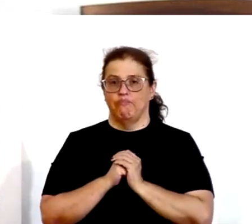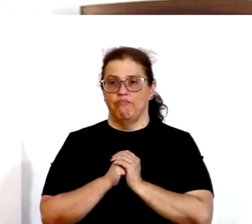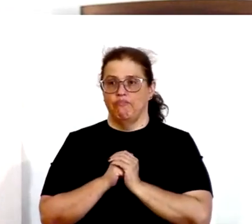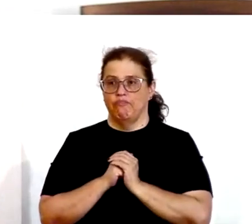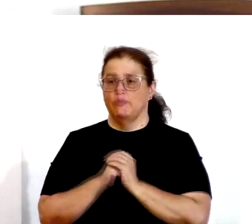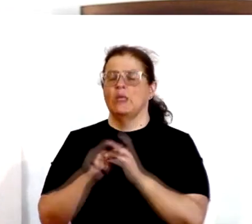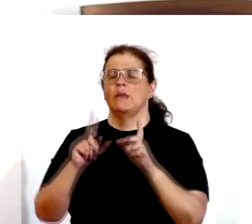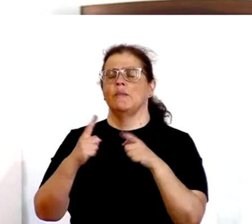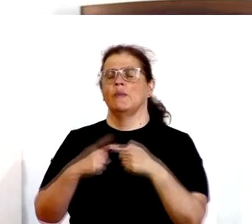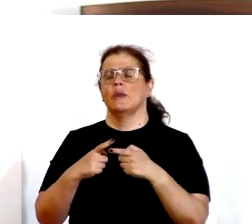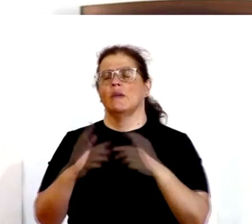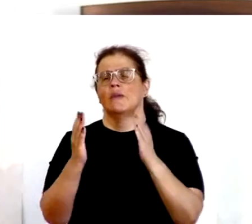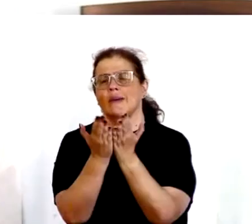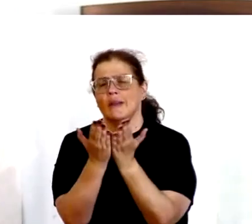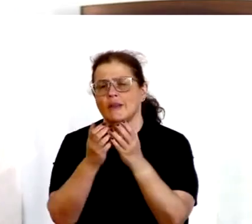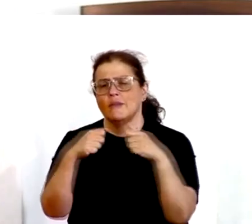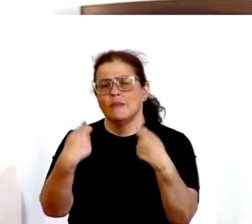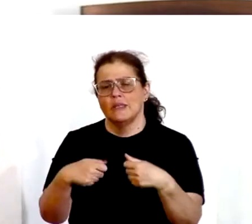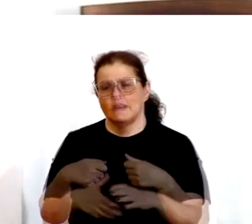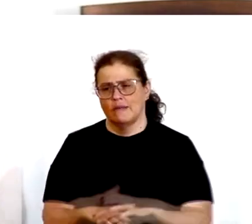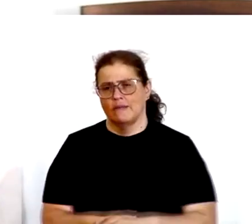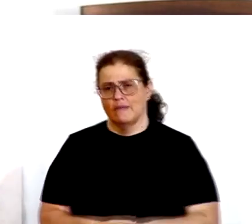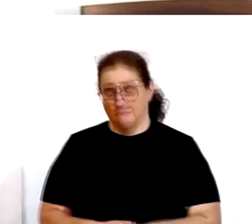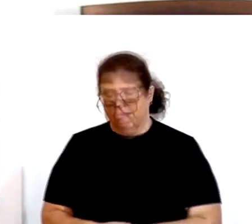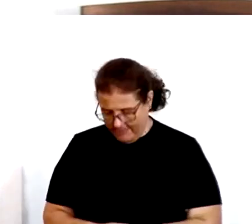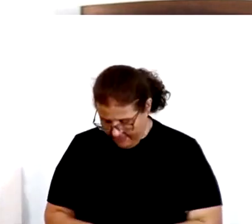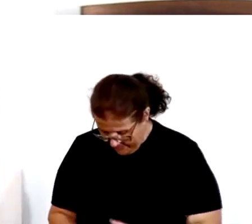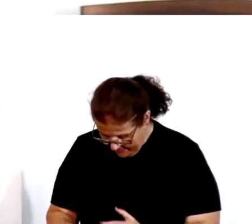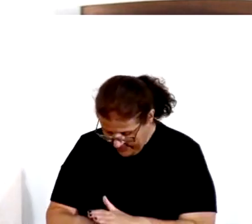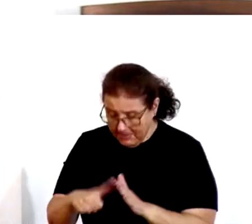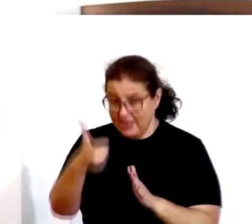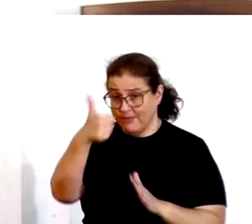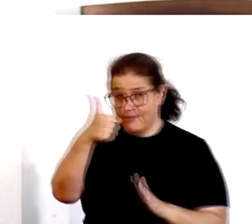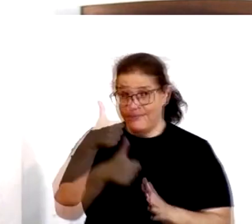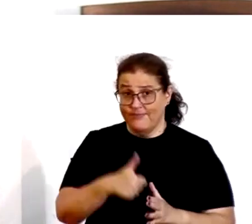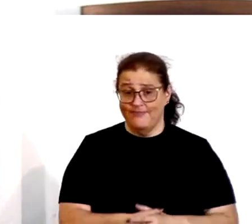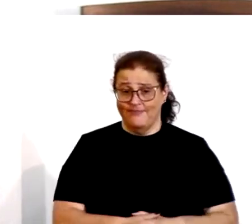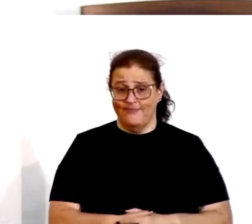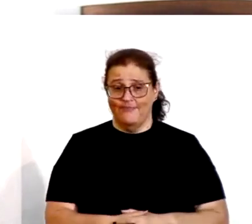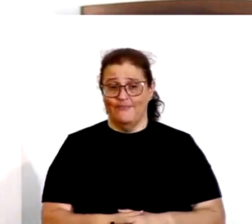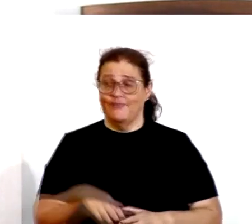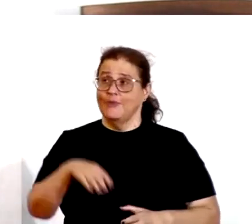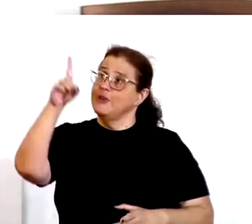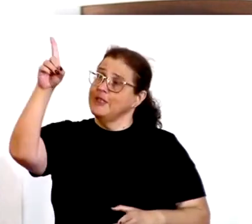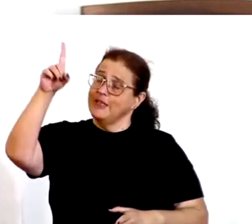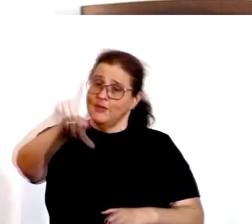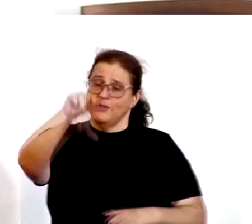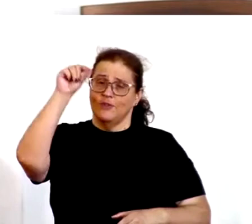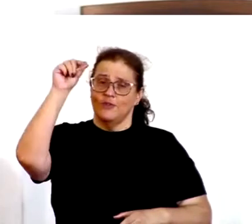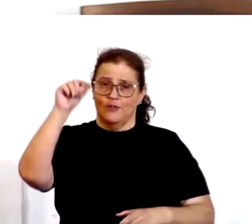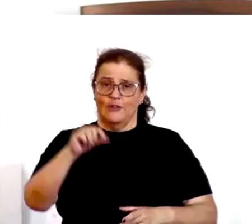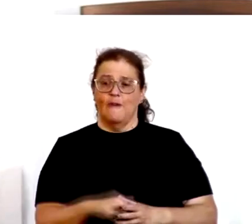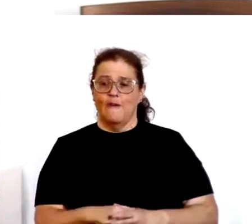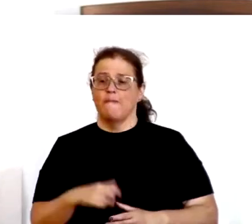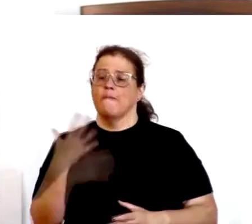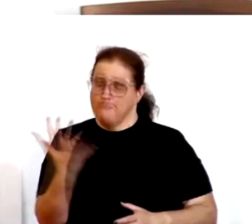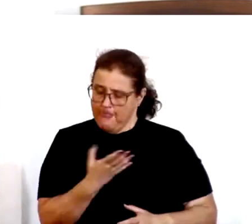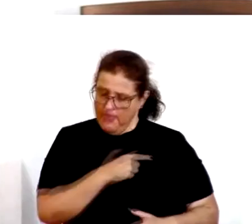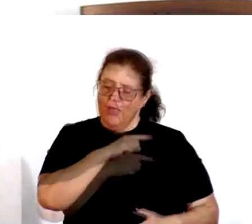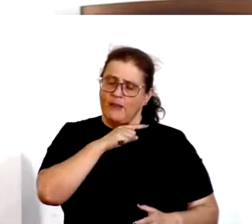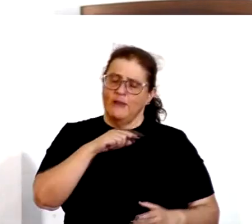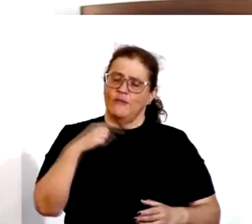crente precisa fazer isso? Em primeiro lugar, porque Deus nos escolheu e nos